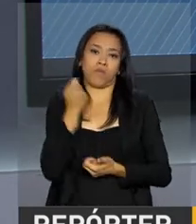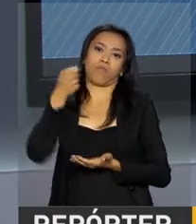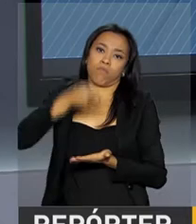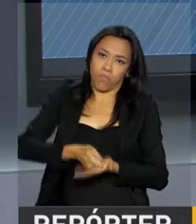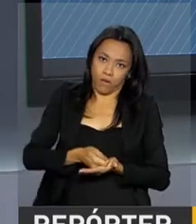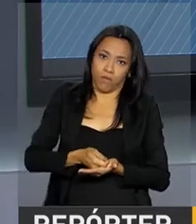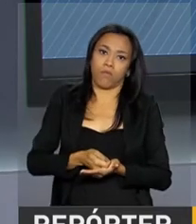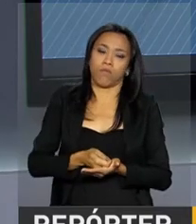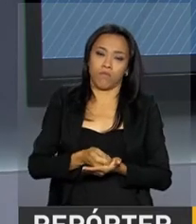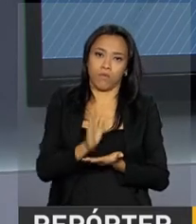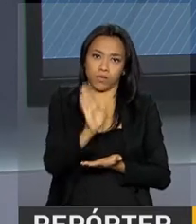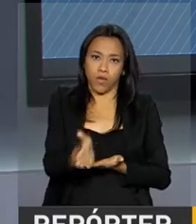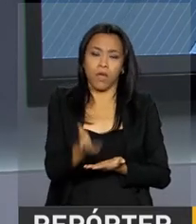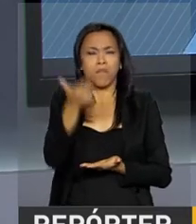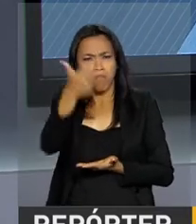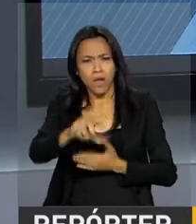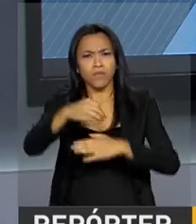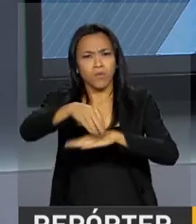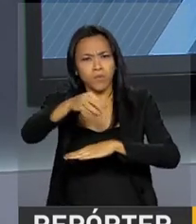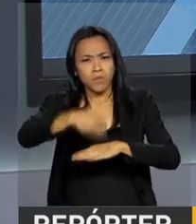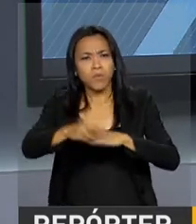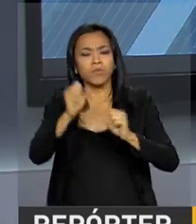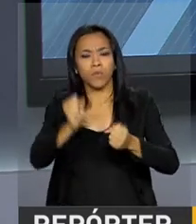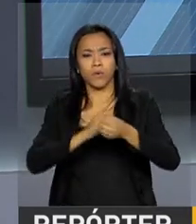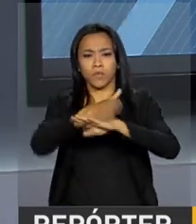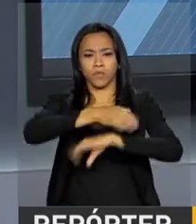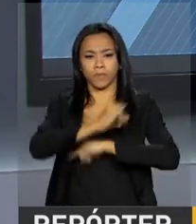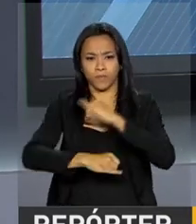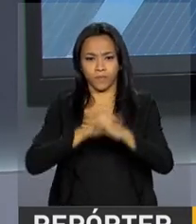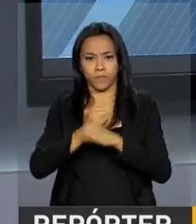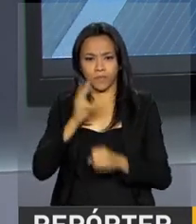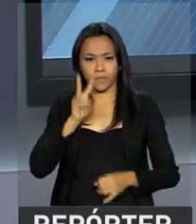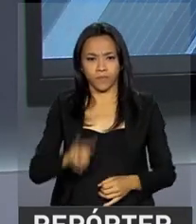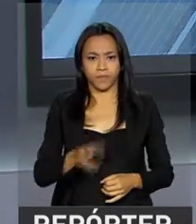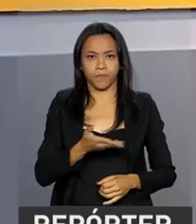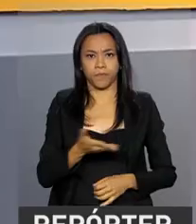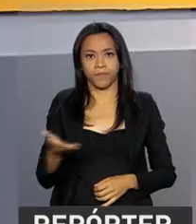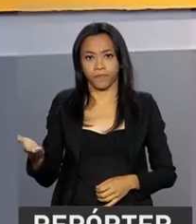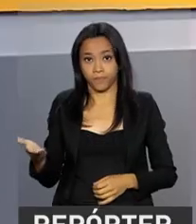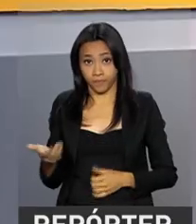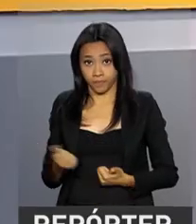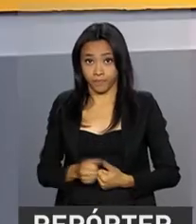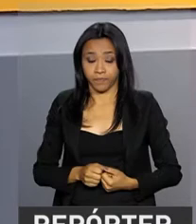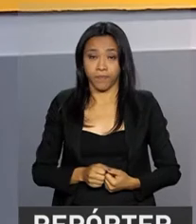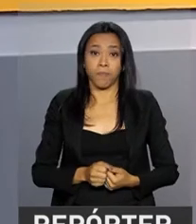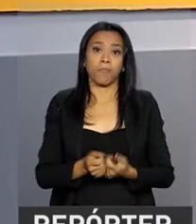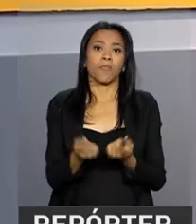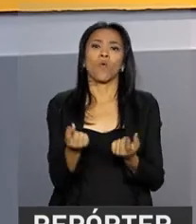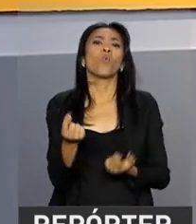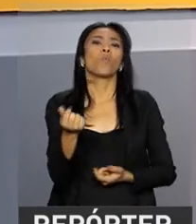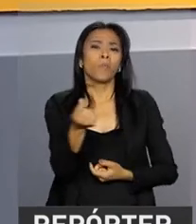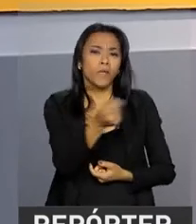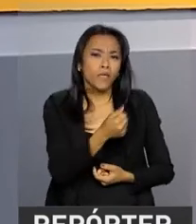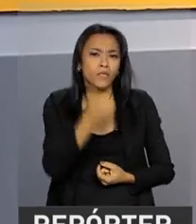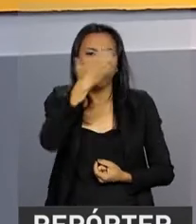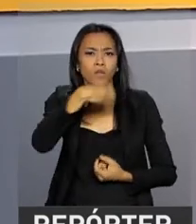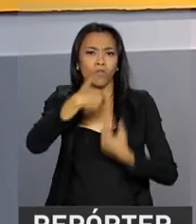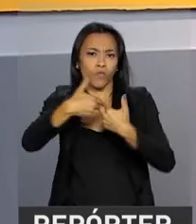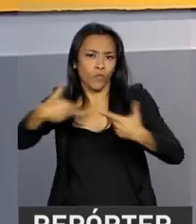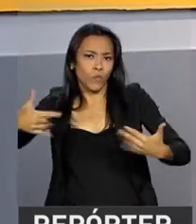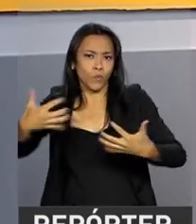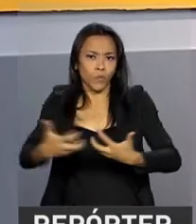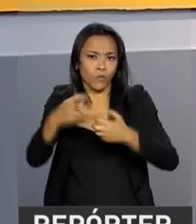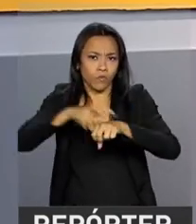parcela mais informações no site da receita federal o preço das frutas e hortaliças